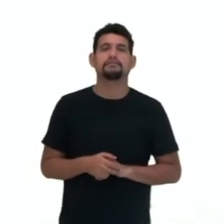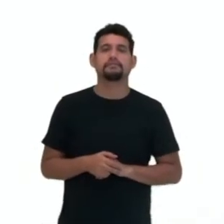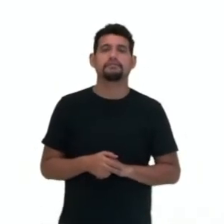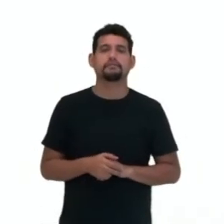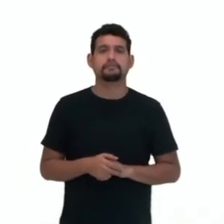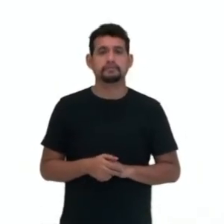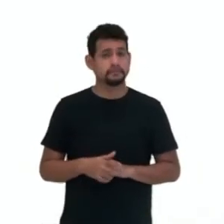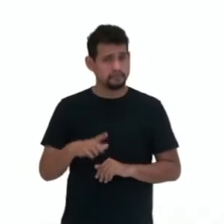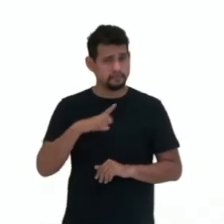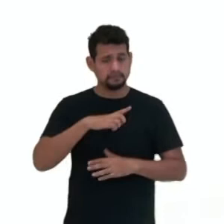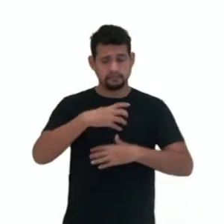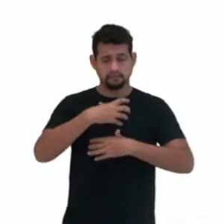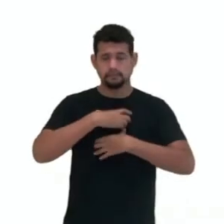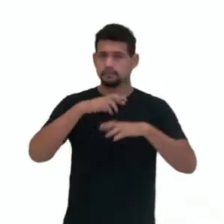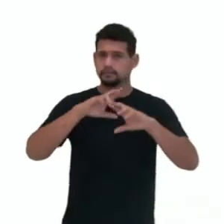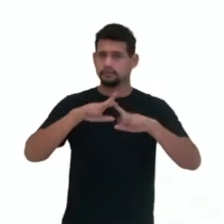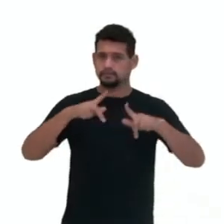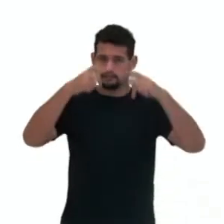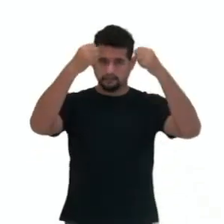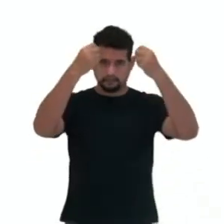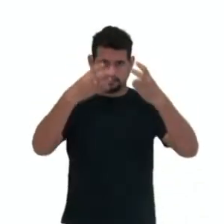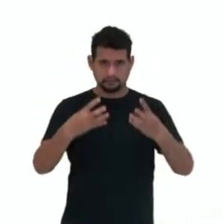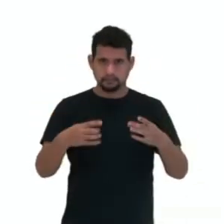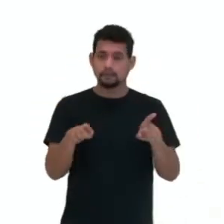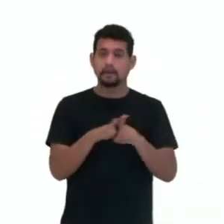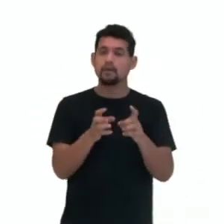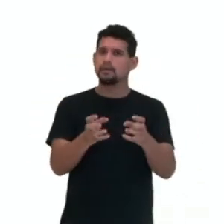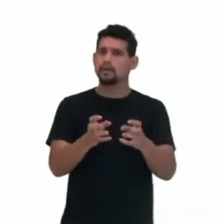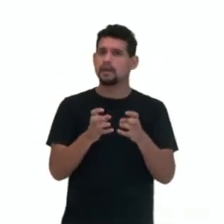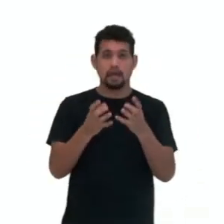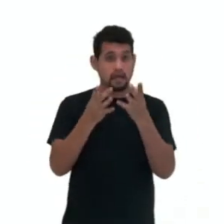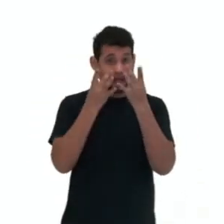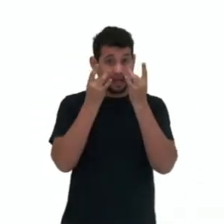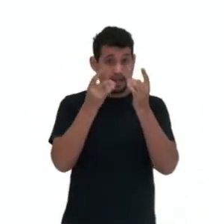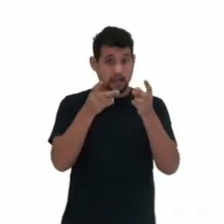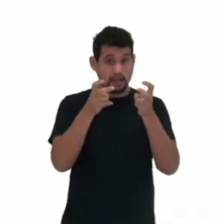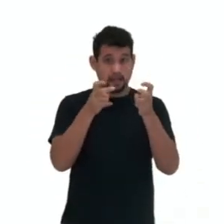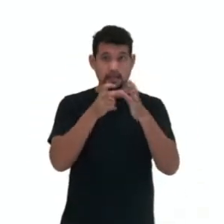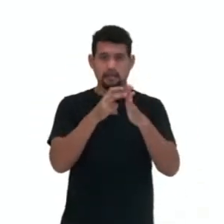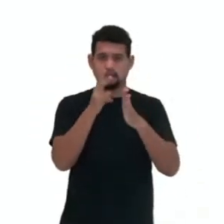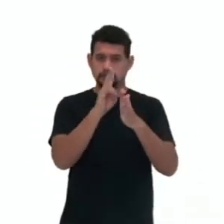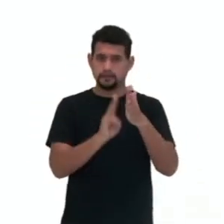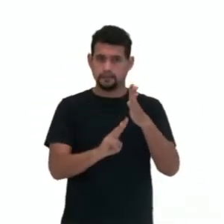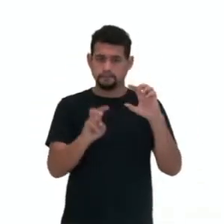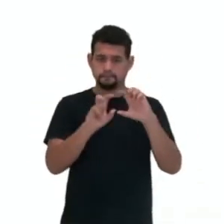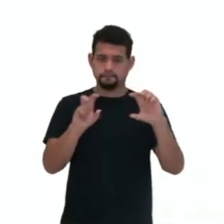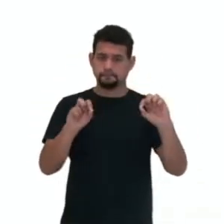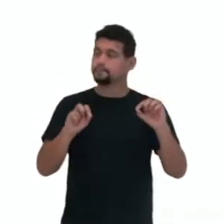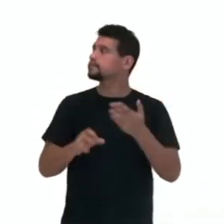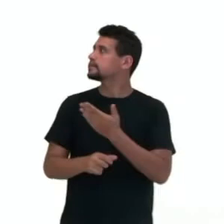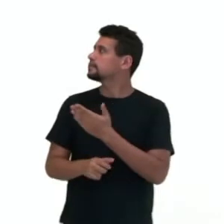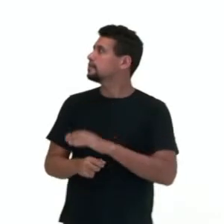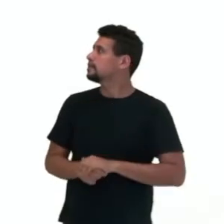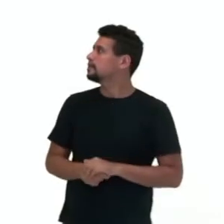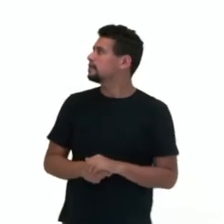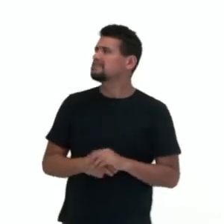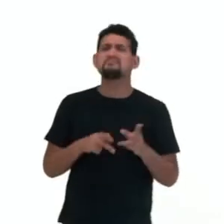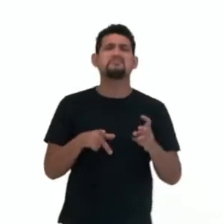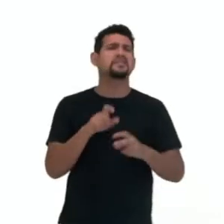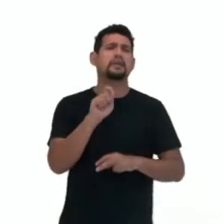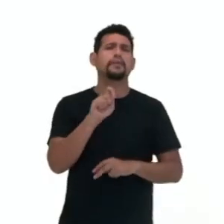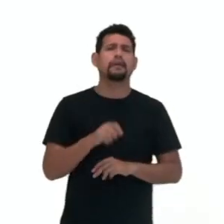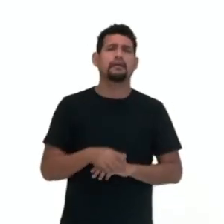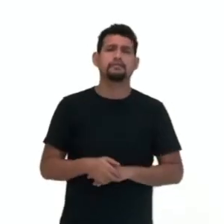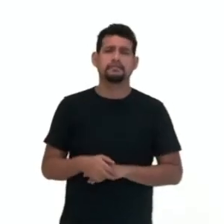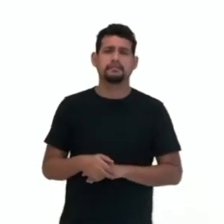tem outro tipo de argumentação, e quero que você preste atenção aqui na minha iconografia. O que você nota